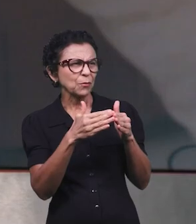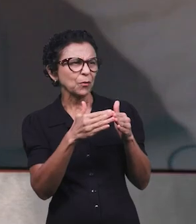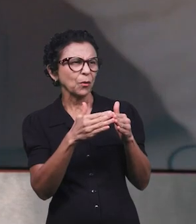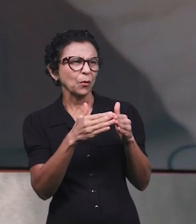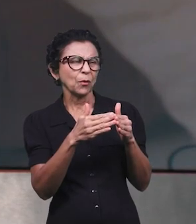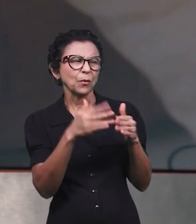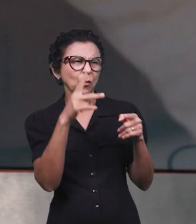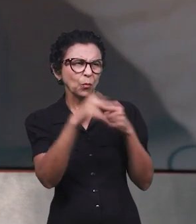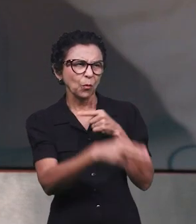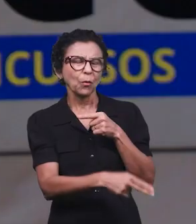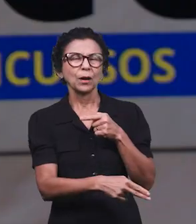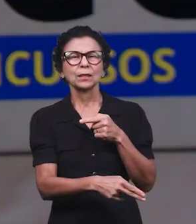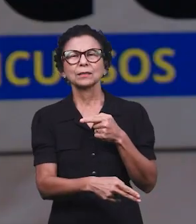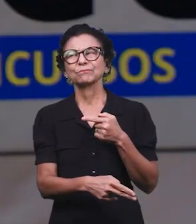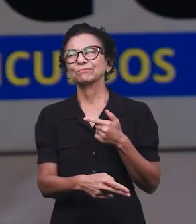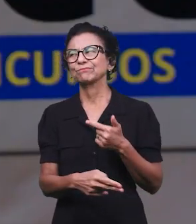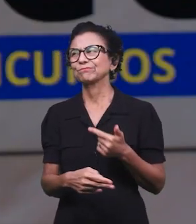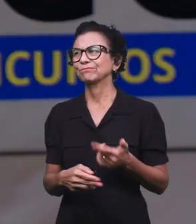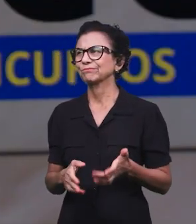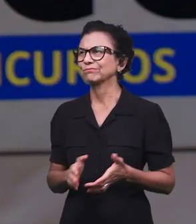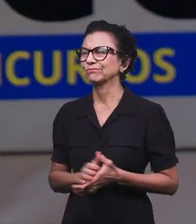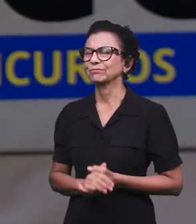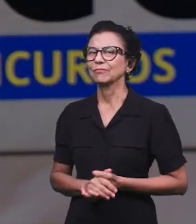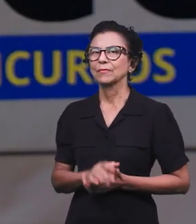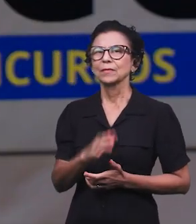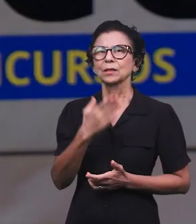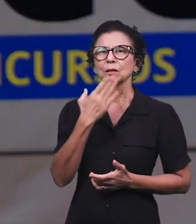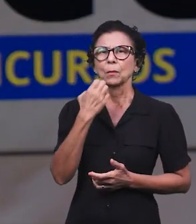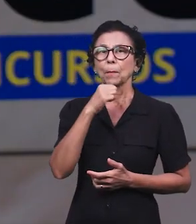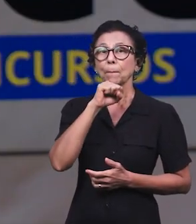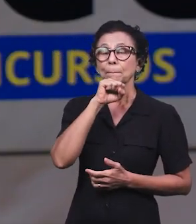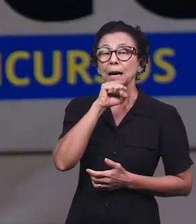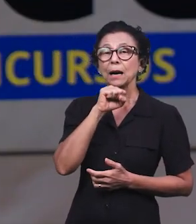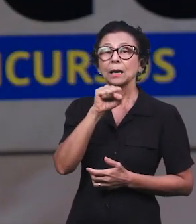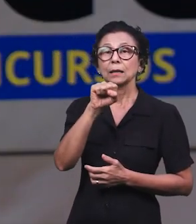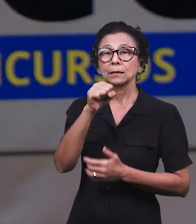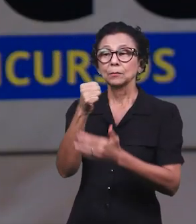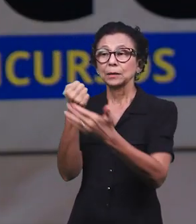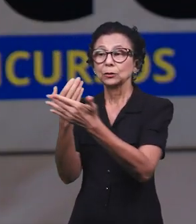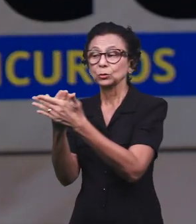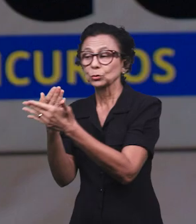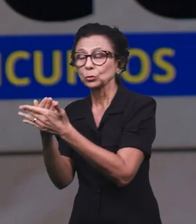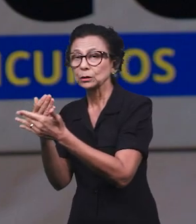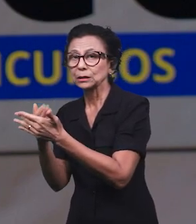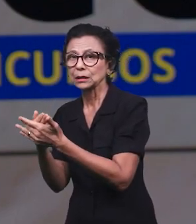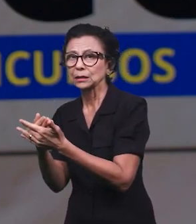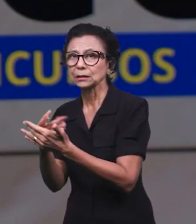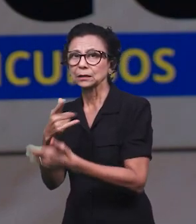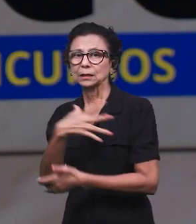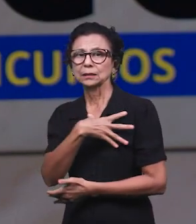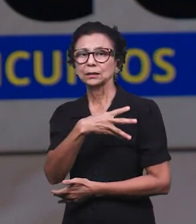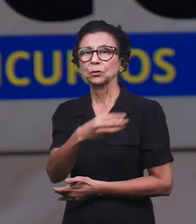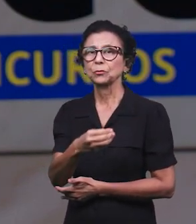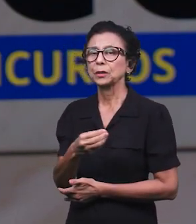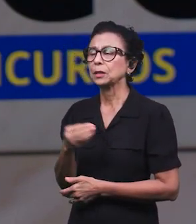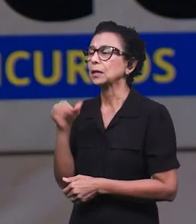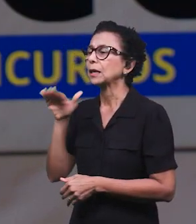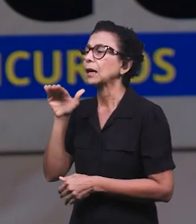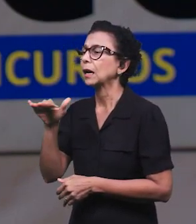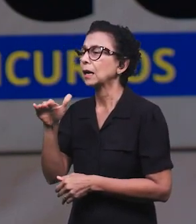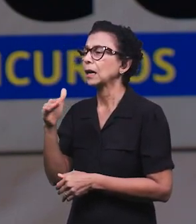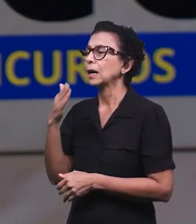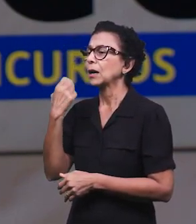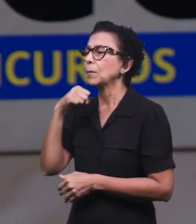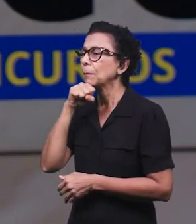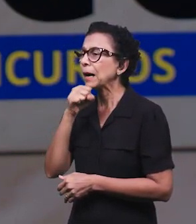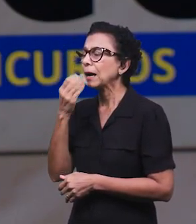de acontecer, né? Às vezes você que é pai, está estudando, seu filho às vezes vai querer sua atenção, né? São distrações que se